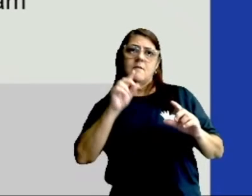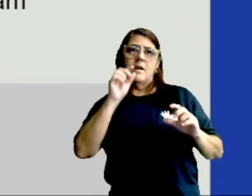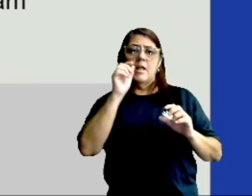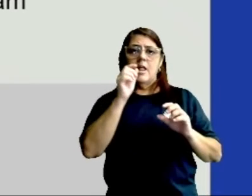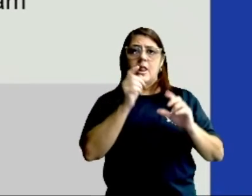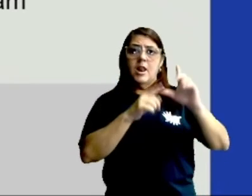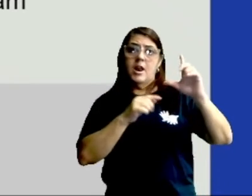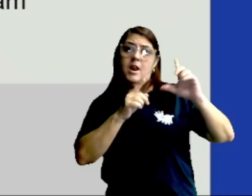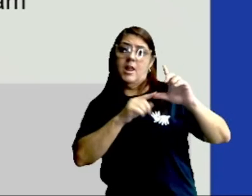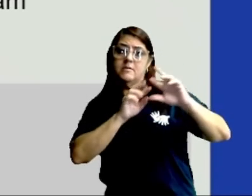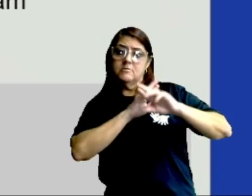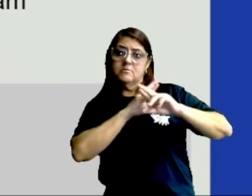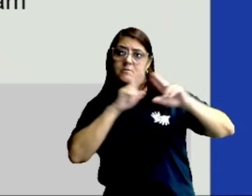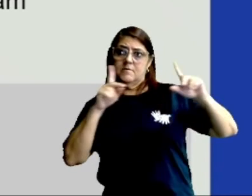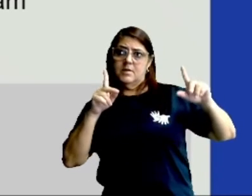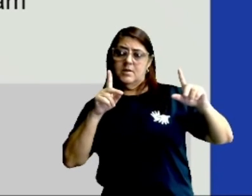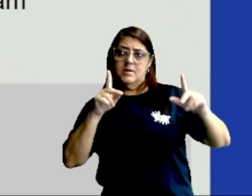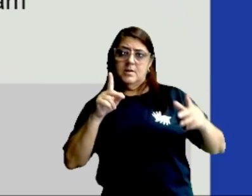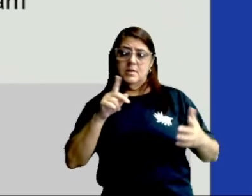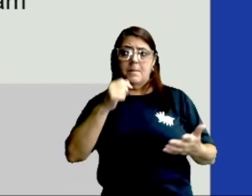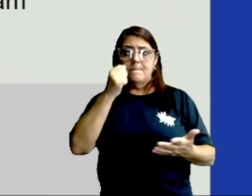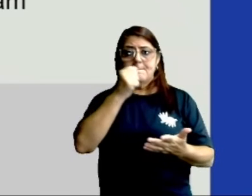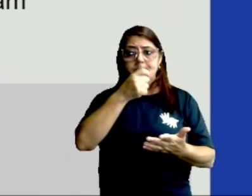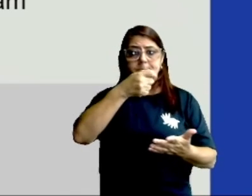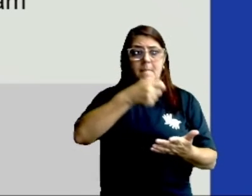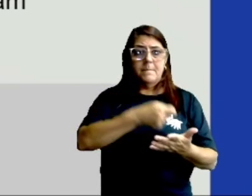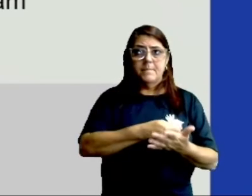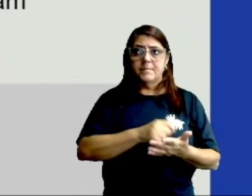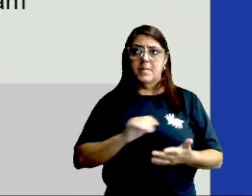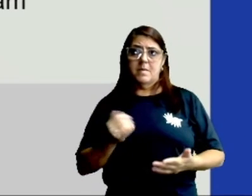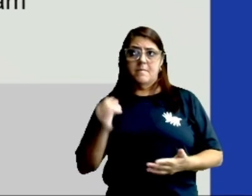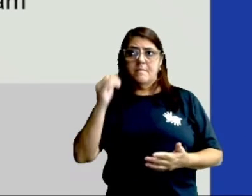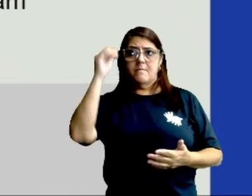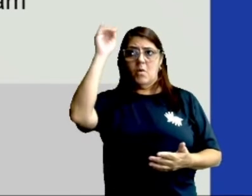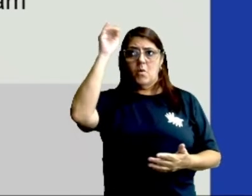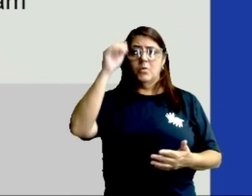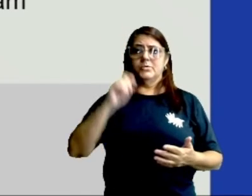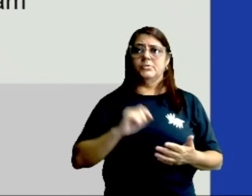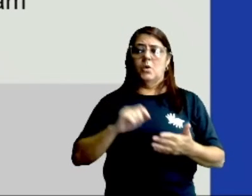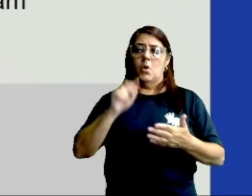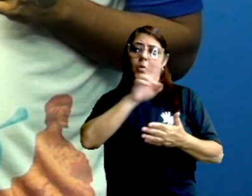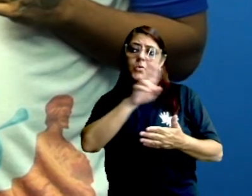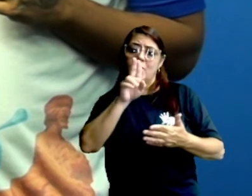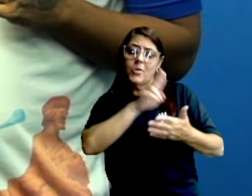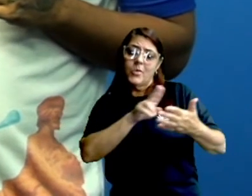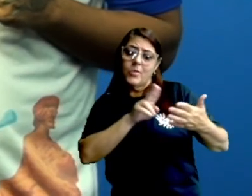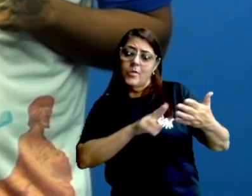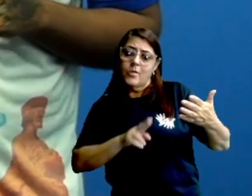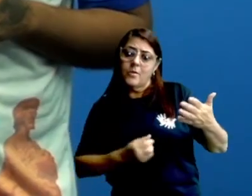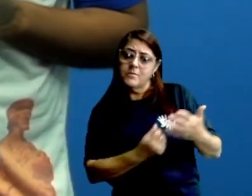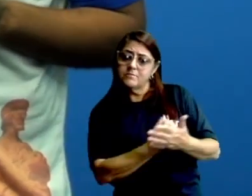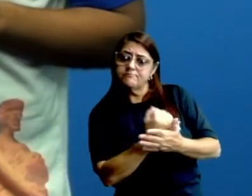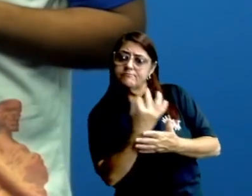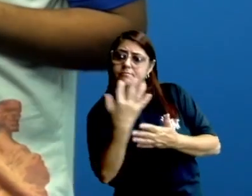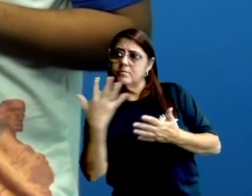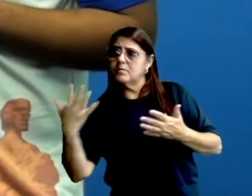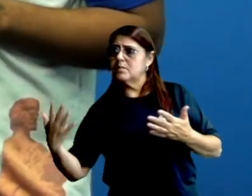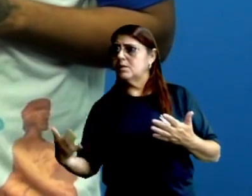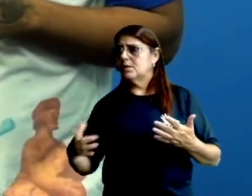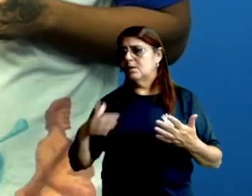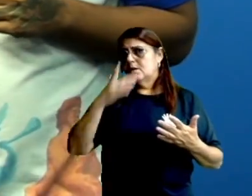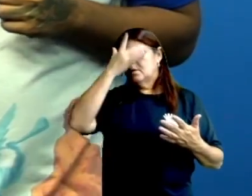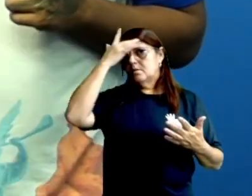esses registros eles serviam para poder registrar os impostos arrecadados fazer o Censo da população seja sável com a quantidade